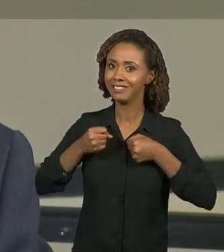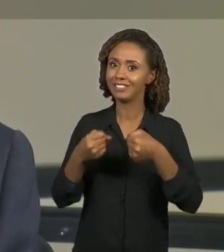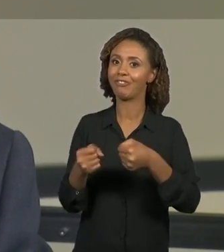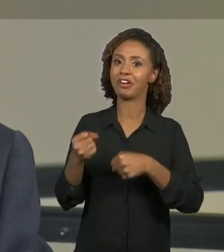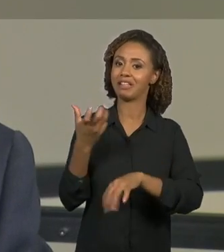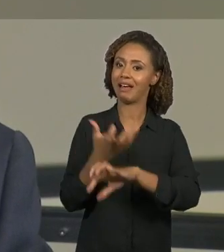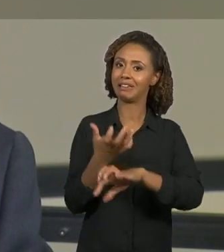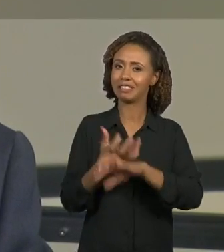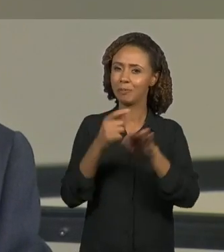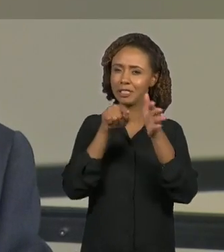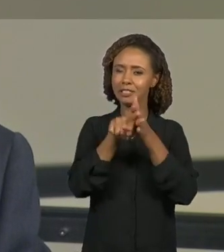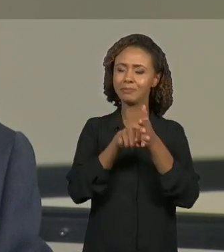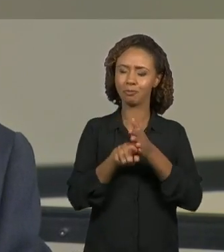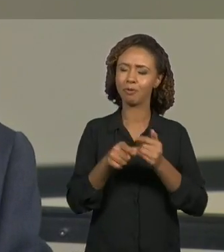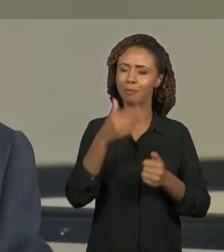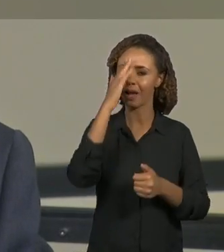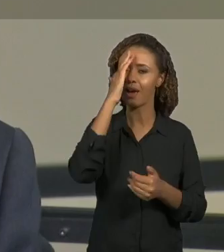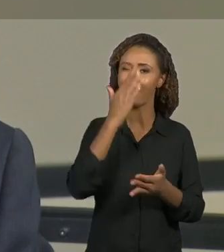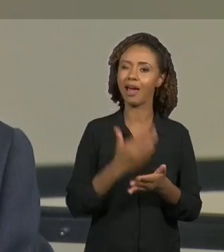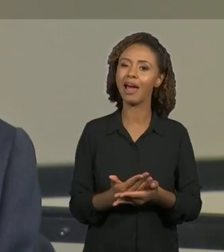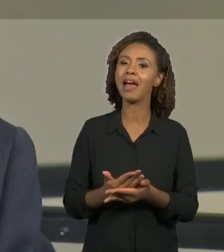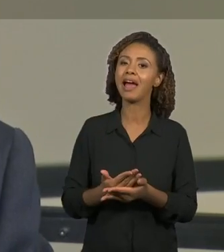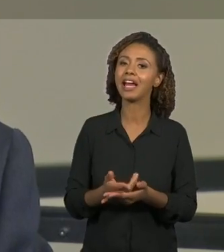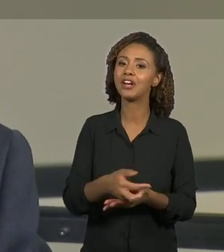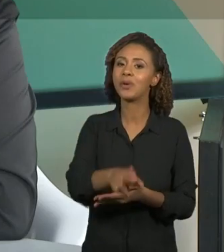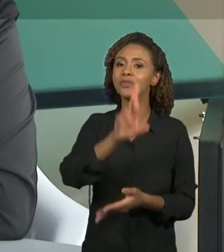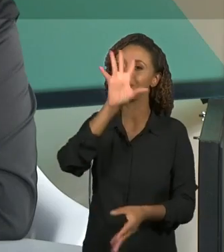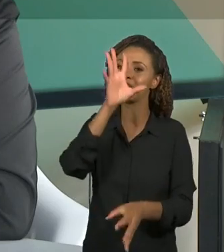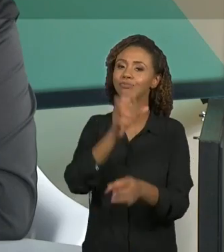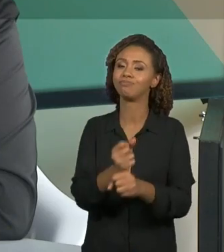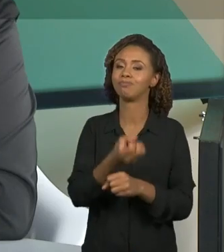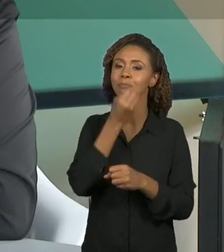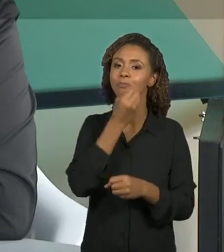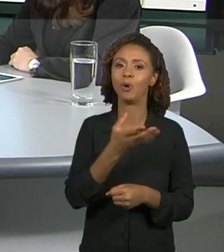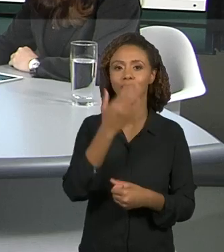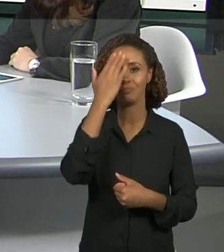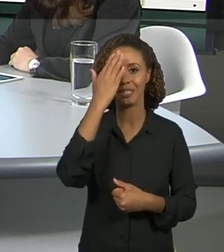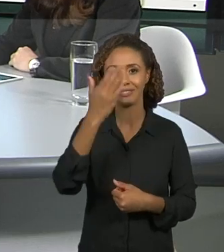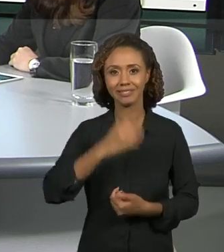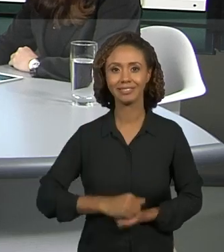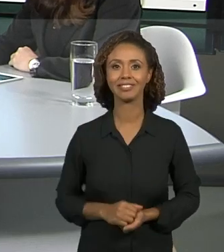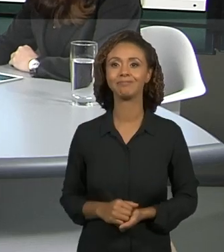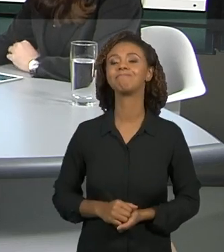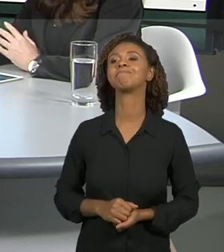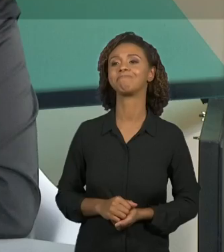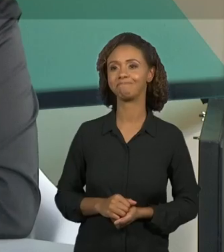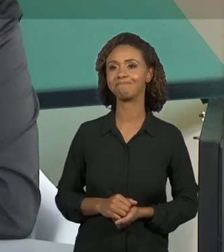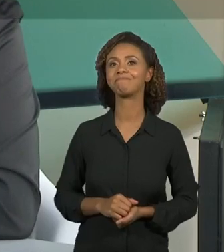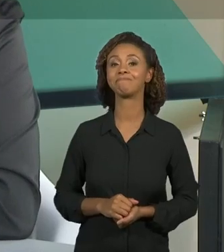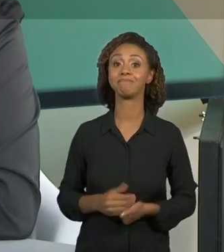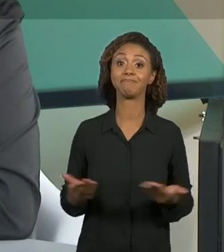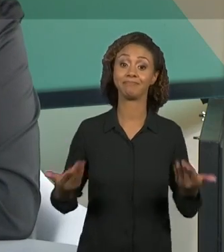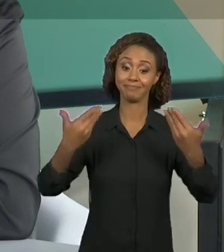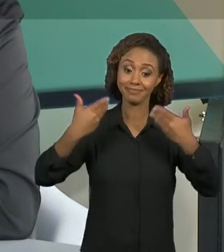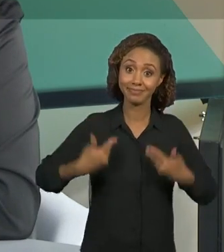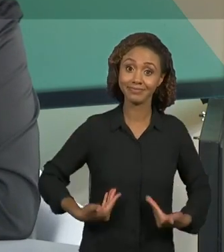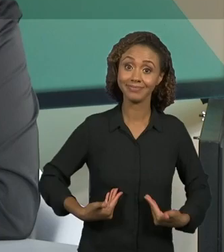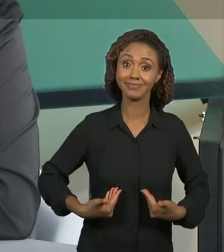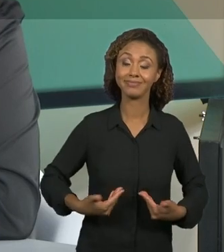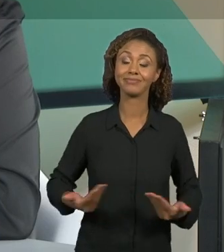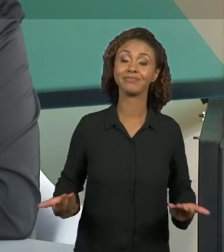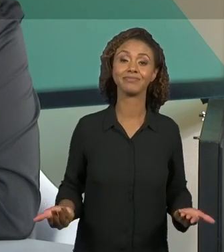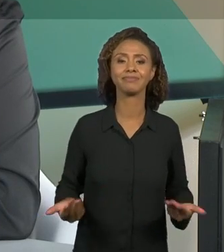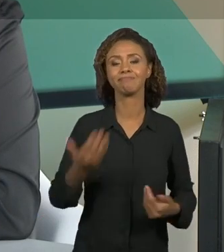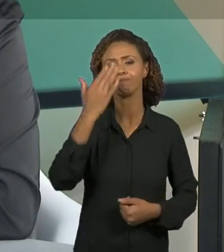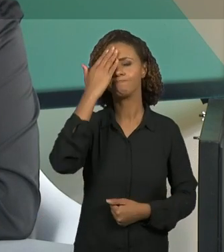nas disciplinas aí eu acho que a gente vai ter um resultado final muito bom agradeço a todos bem com certeza não é da minha parte